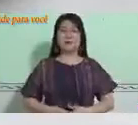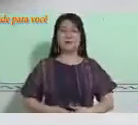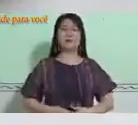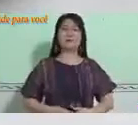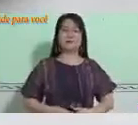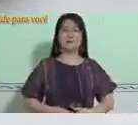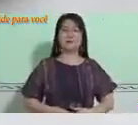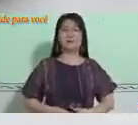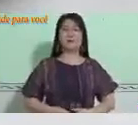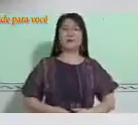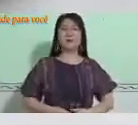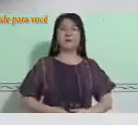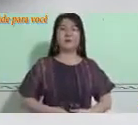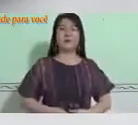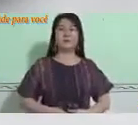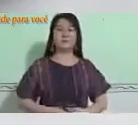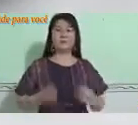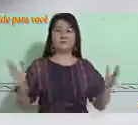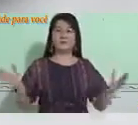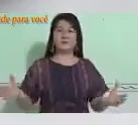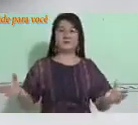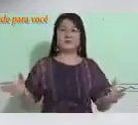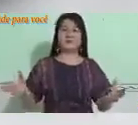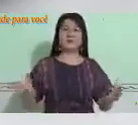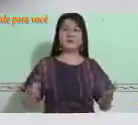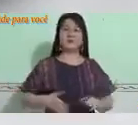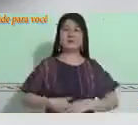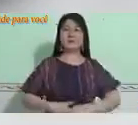múltiplos sintomas, vírgula, tanto físicos como emocionais.